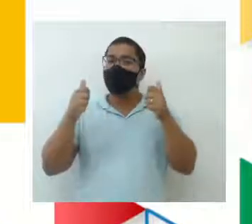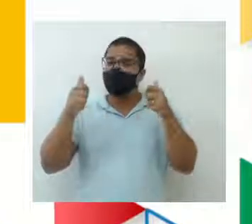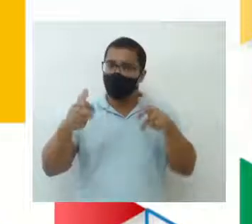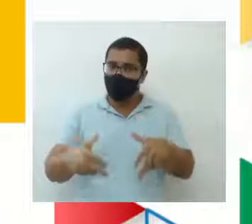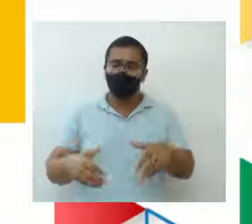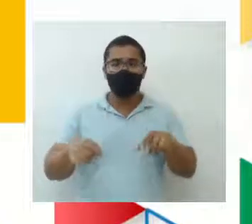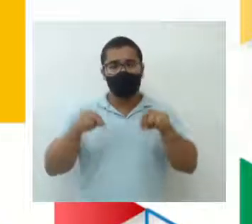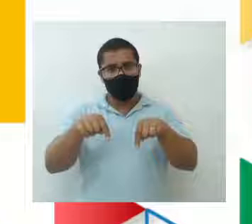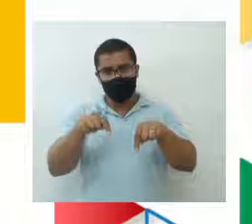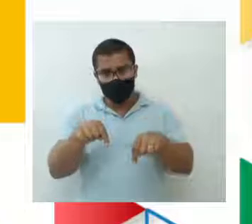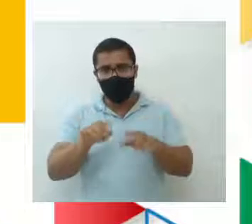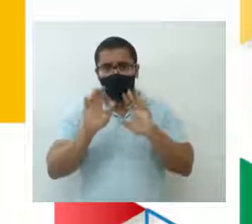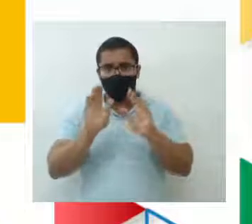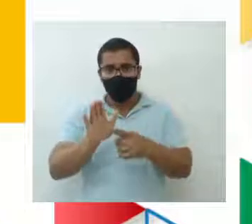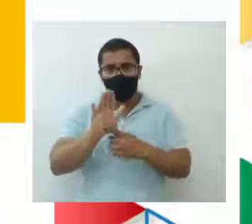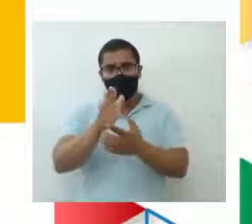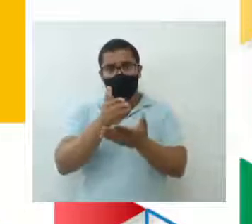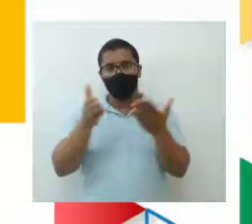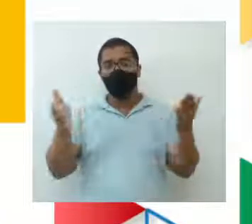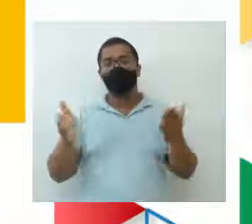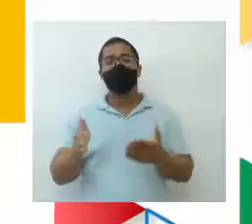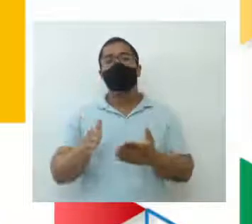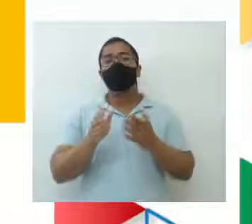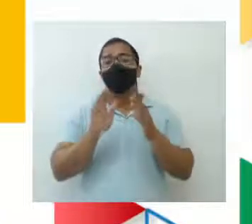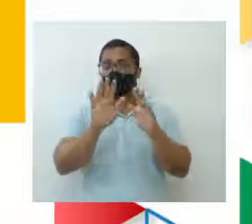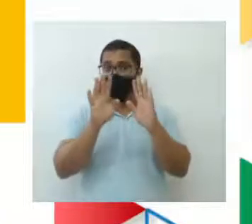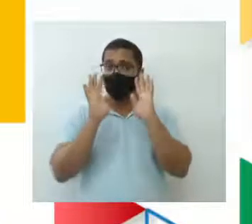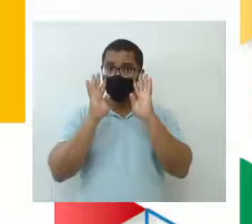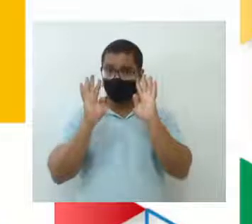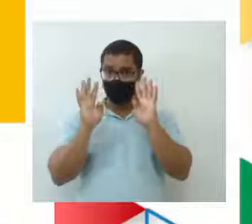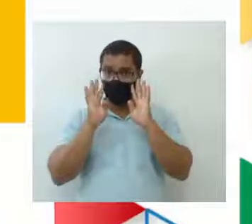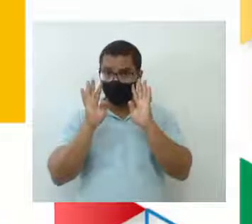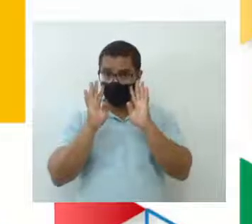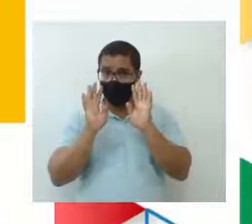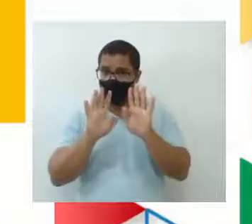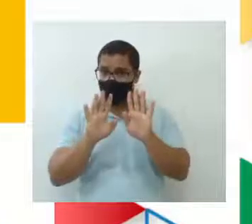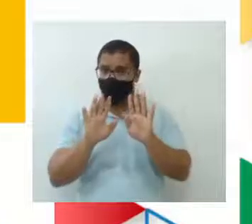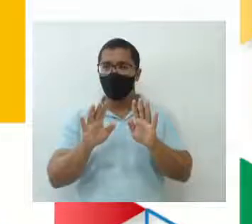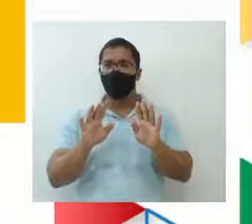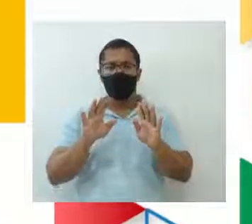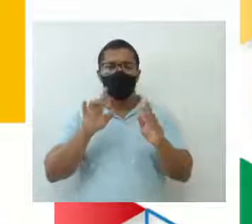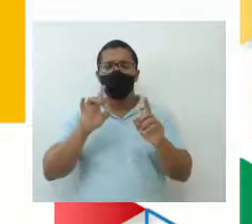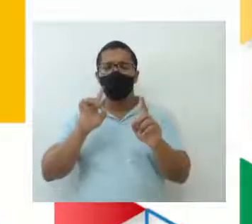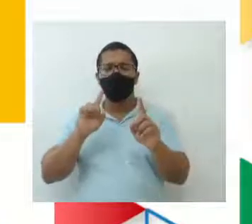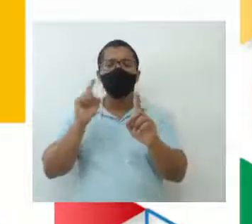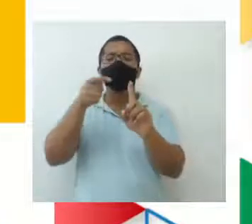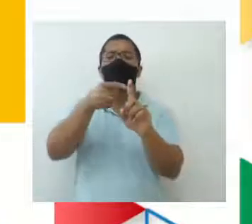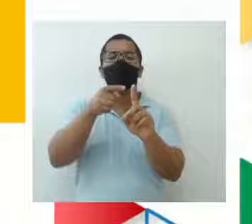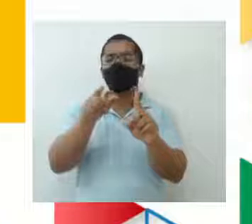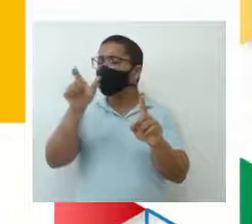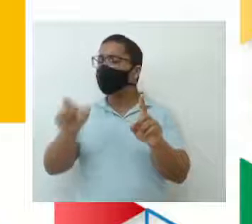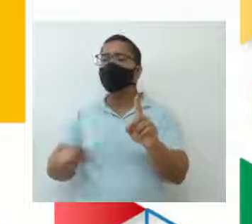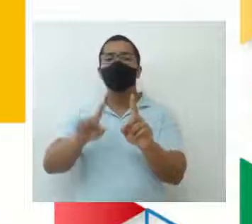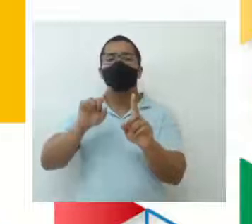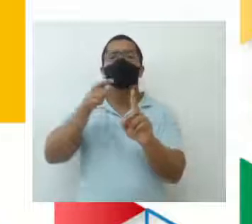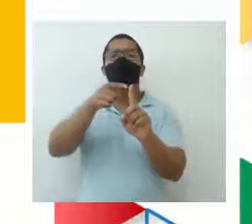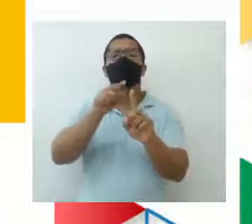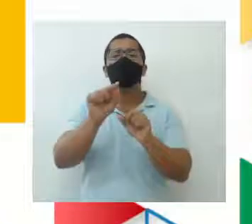aqui apresentando a vocês, prestem bem atenção. O grande objetivo de Russell, com a